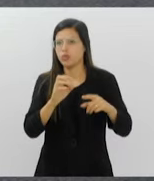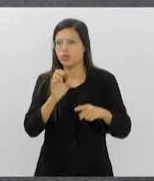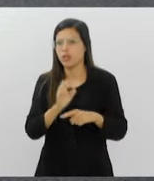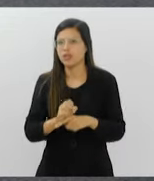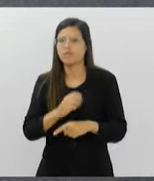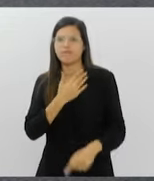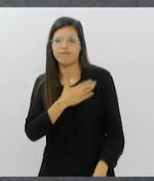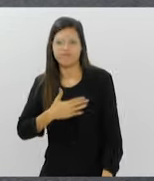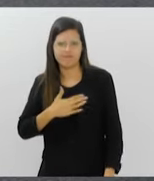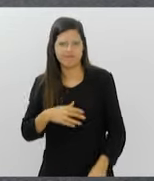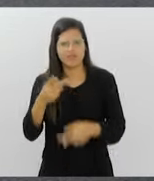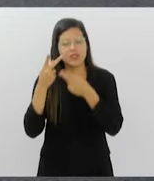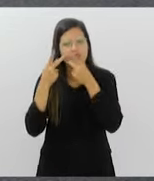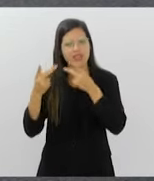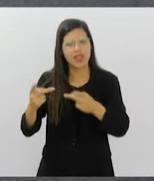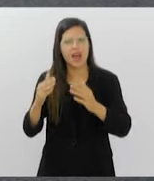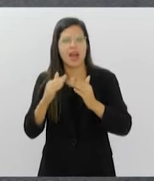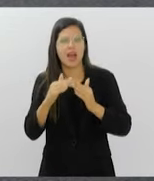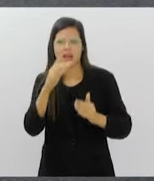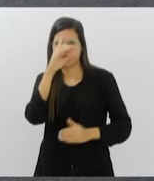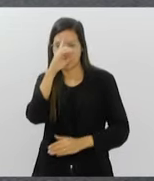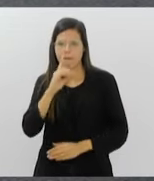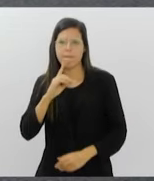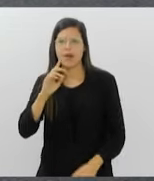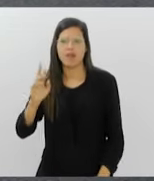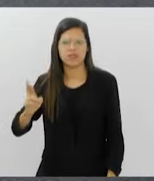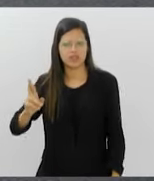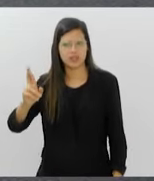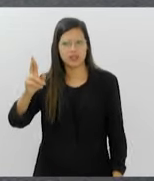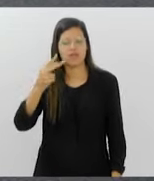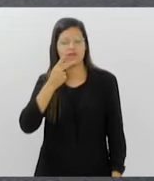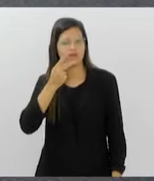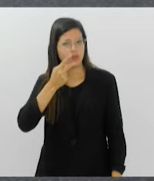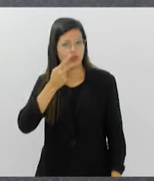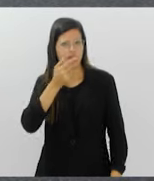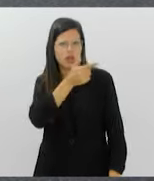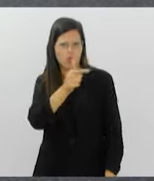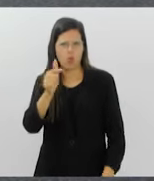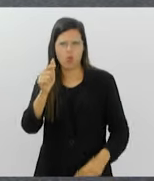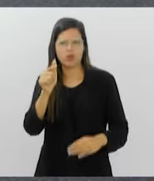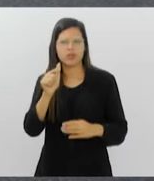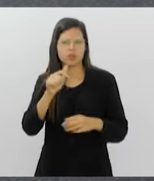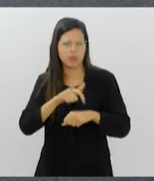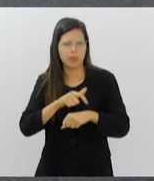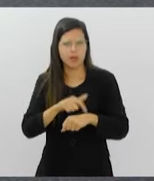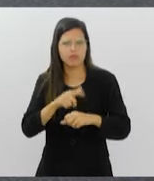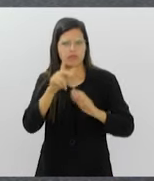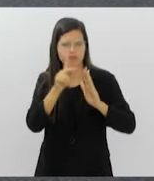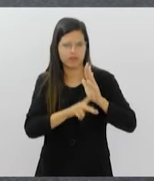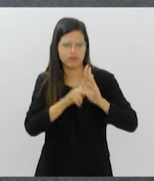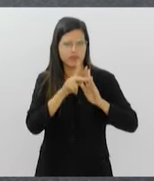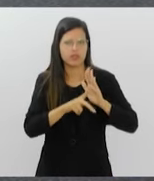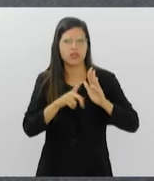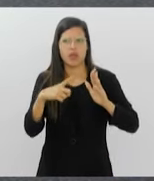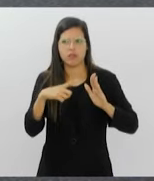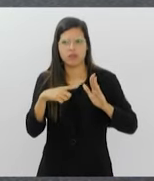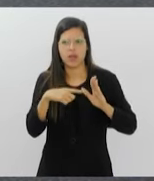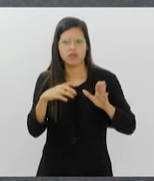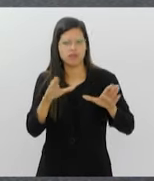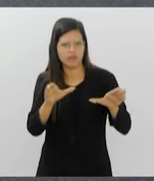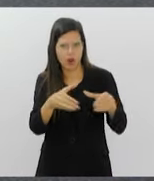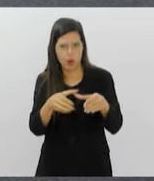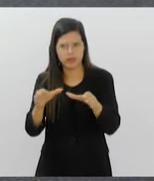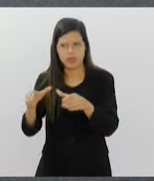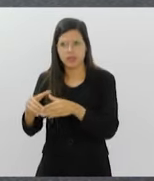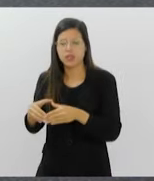de Resende, falei isso em outro momento, quando o projeto passou pelas comissões. É um espaço importantíssimo de